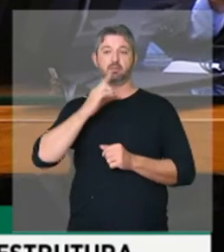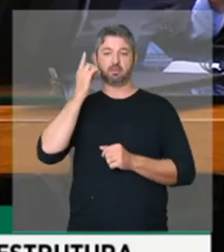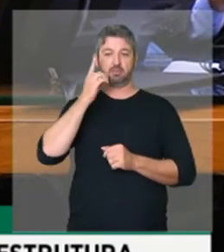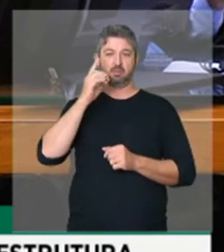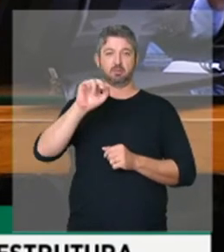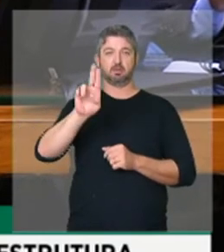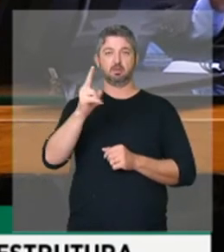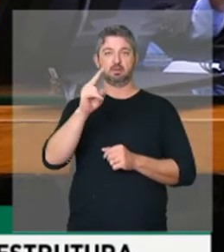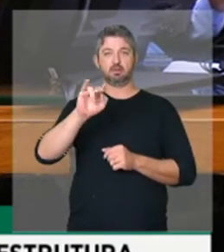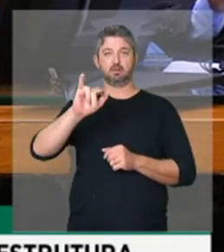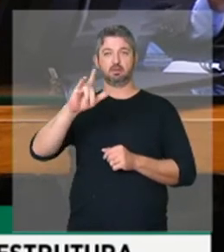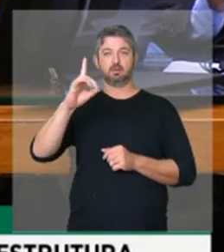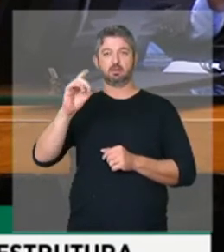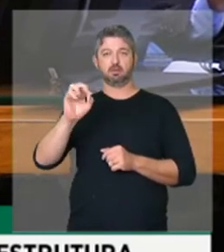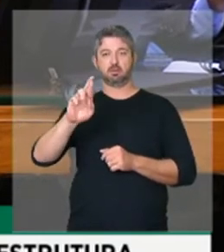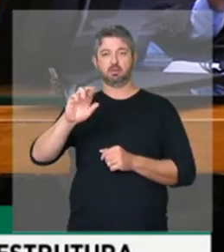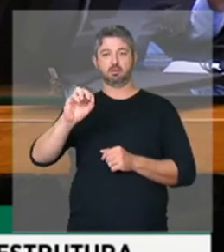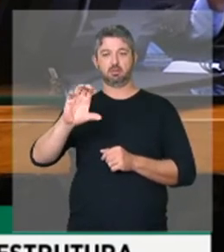Hildo Rocha.